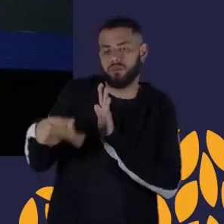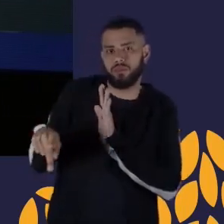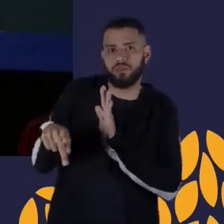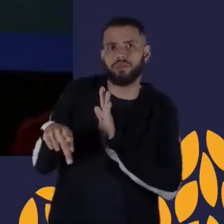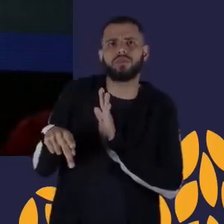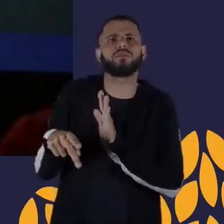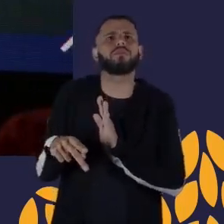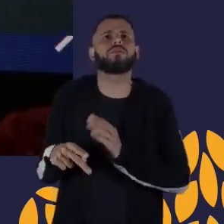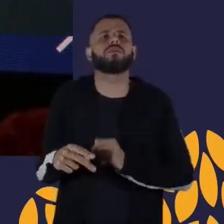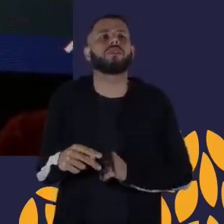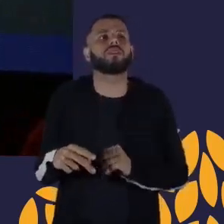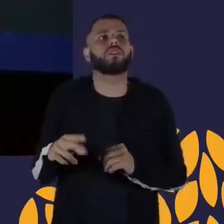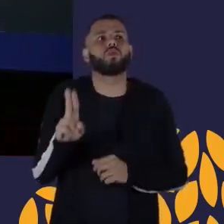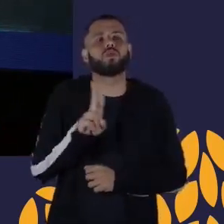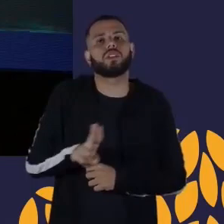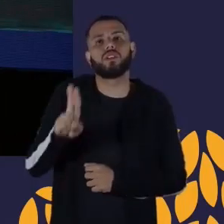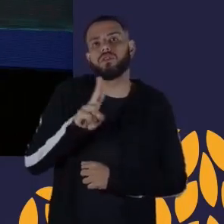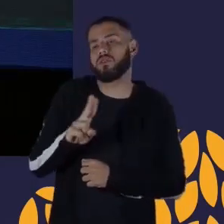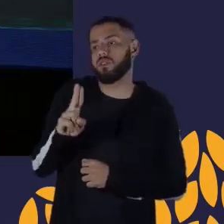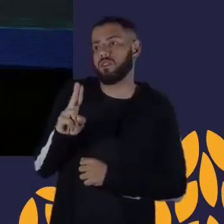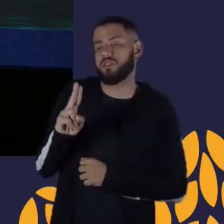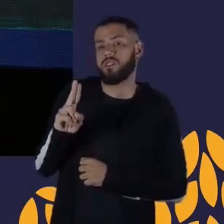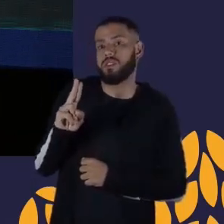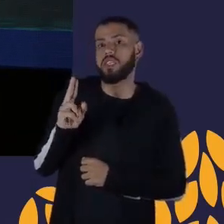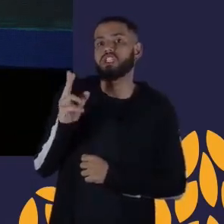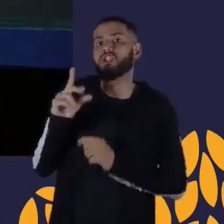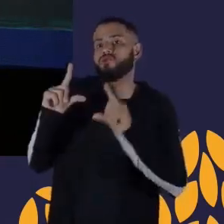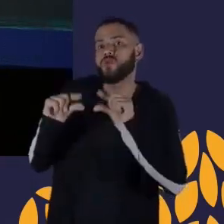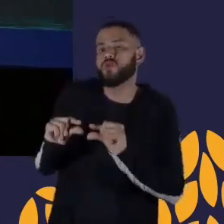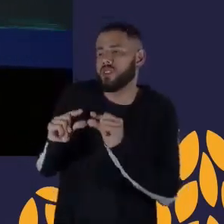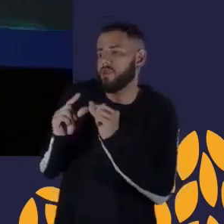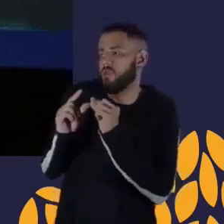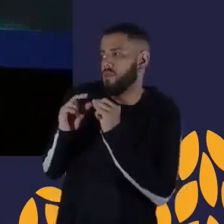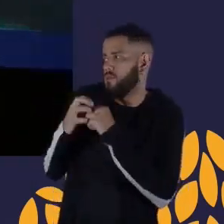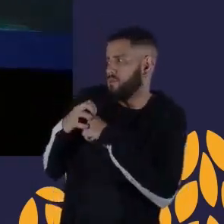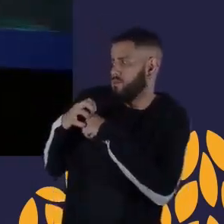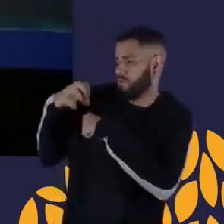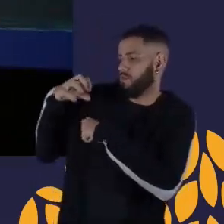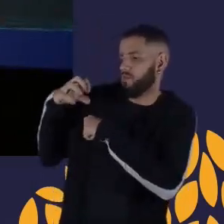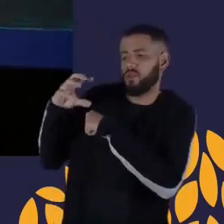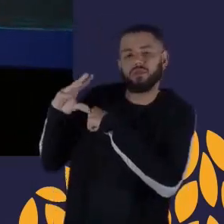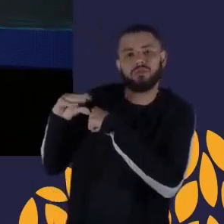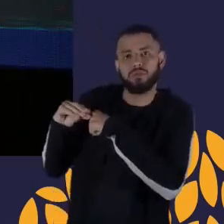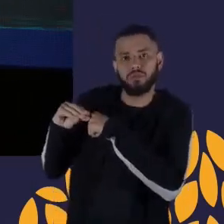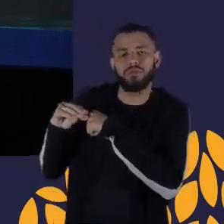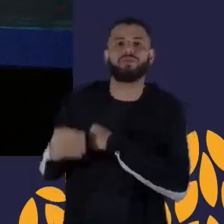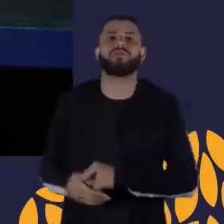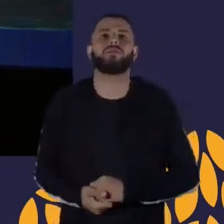imunossupressor por canabinoides, diminuir a neuroinflamação. Se lembra para mim, começo?